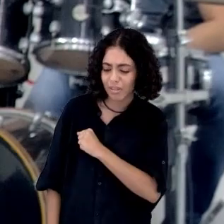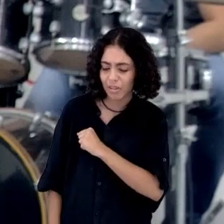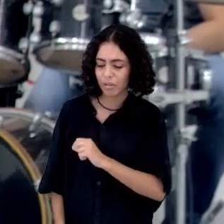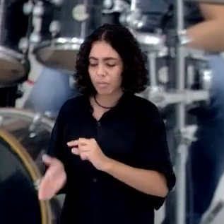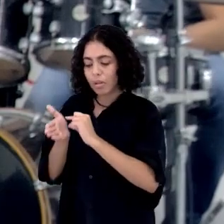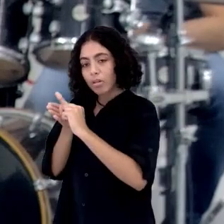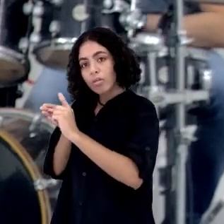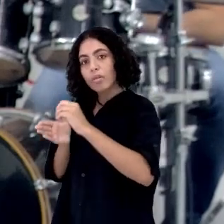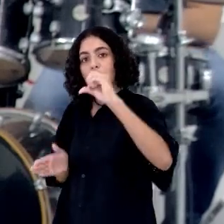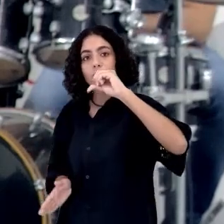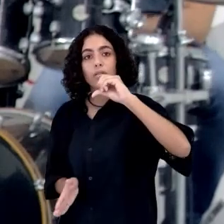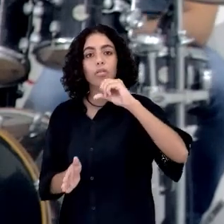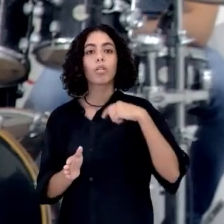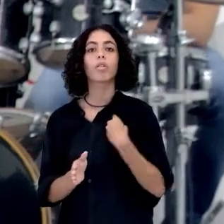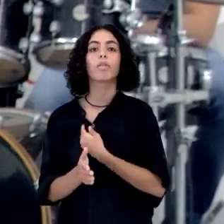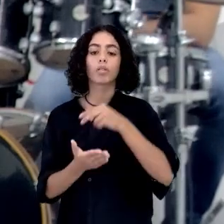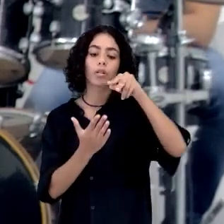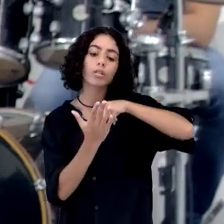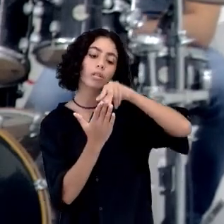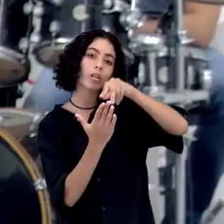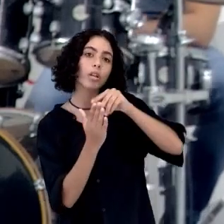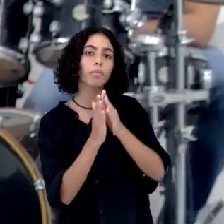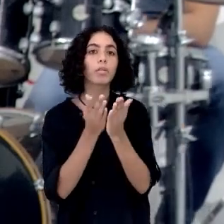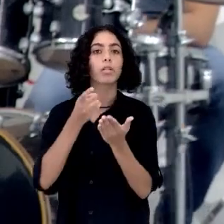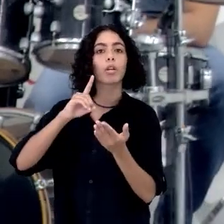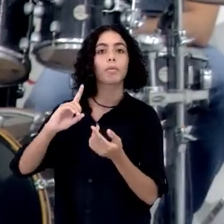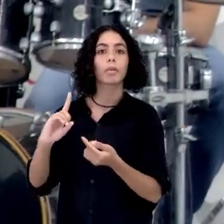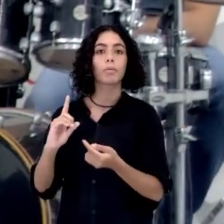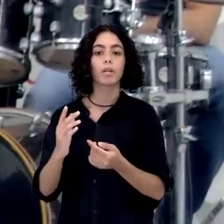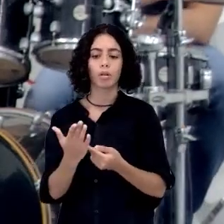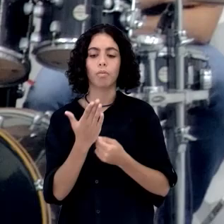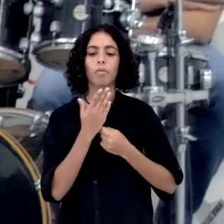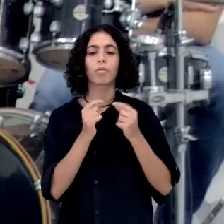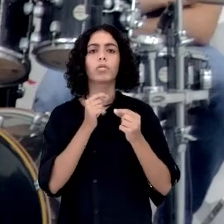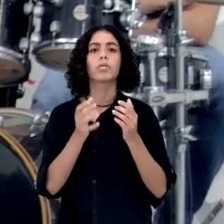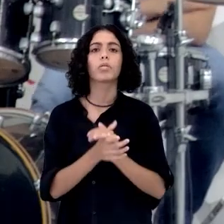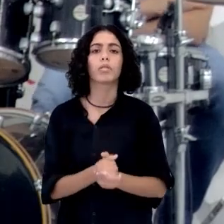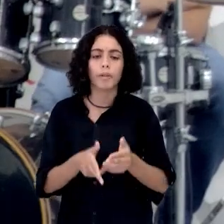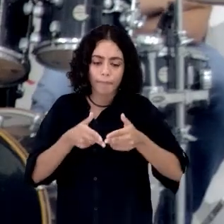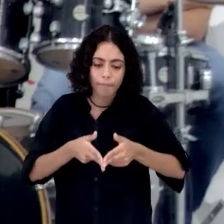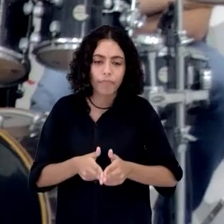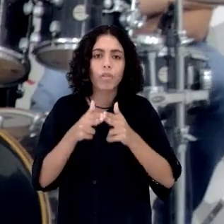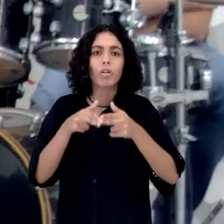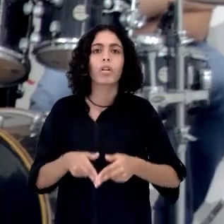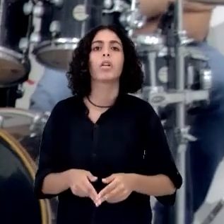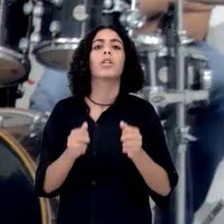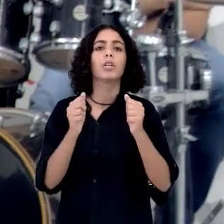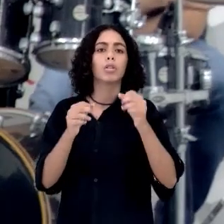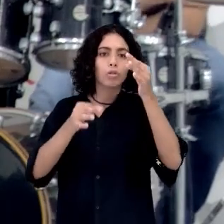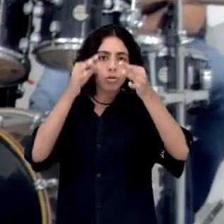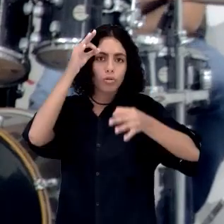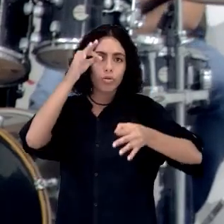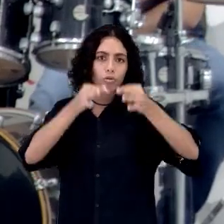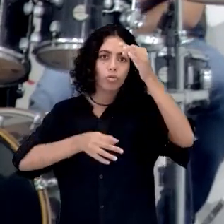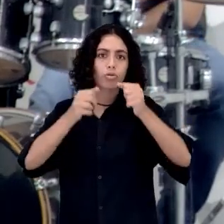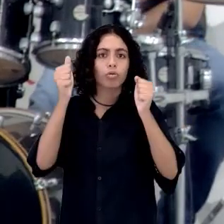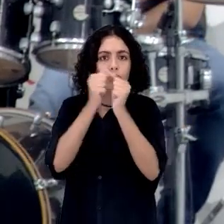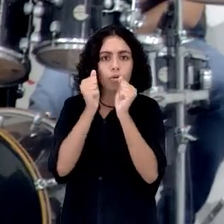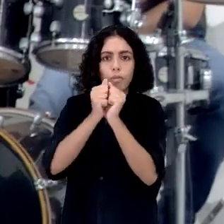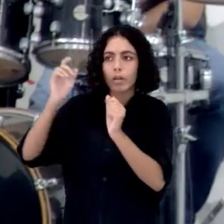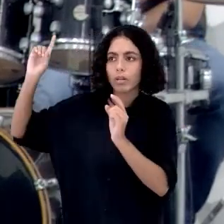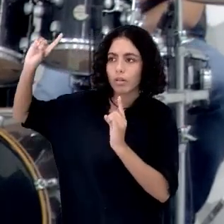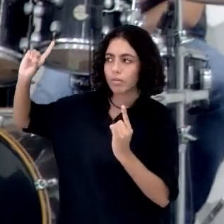diz que Noé era justo e ele andava com Deus. Como é que você vai lutar pela salvação da